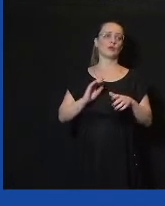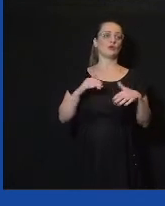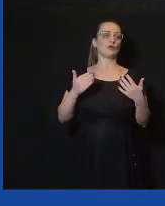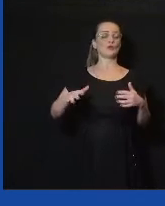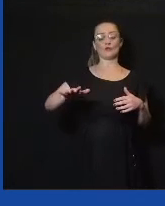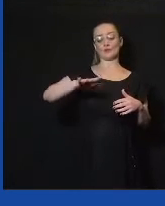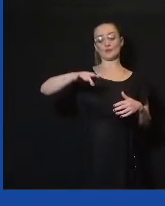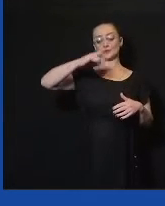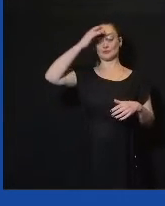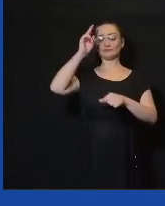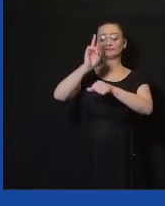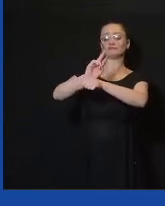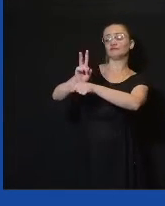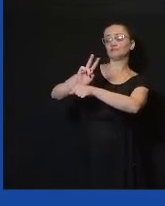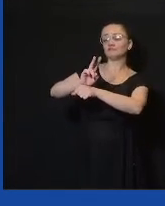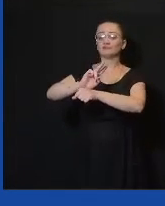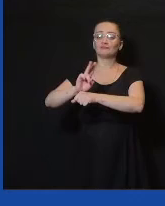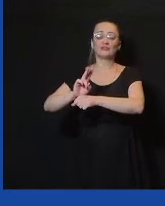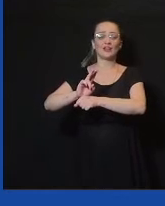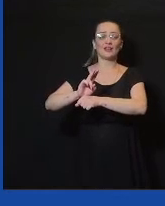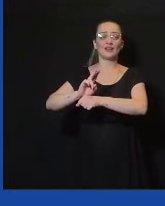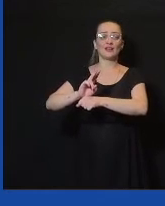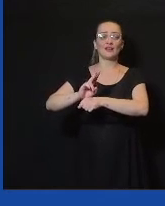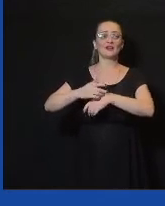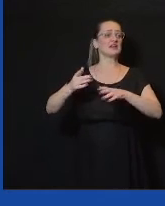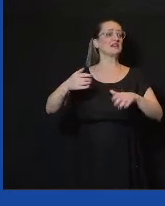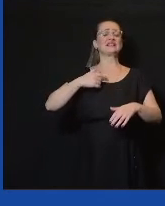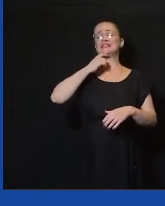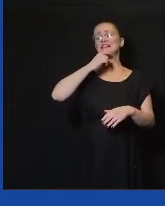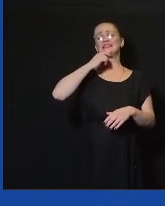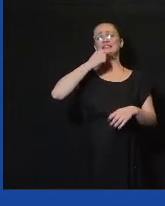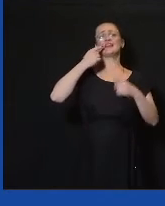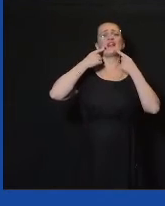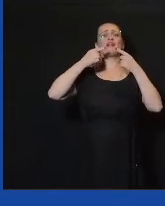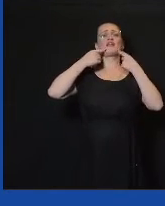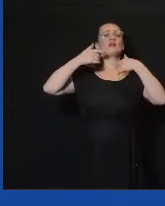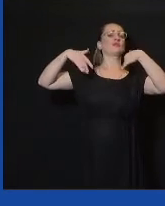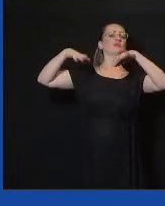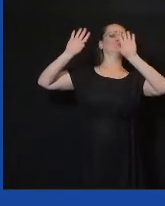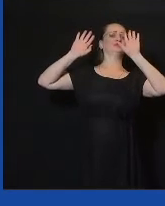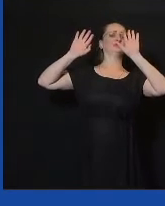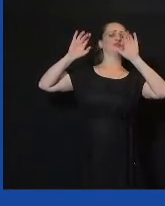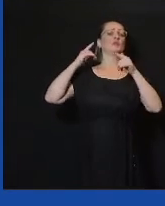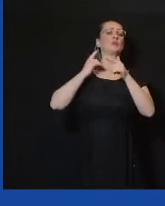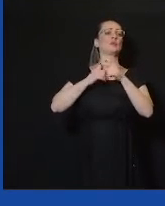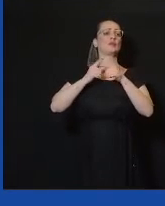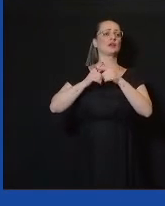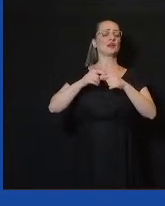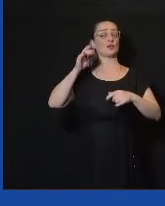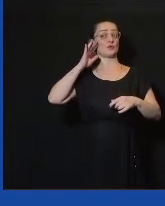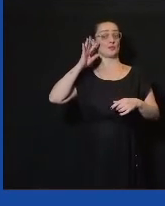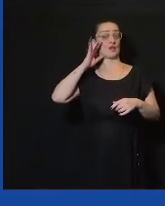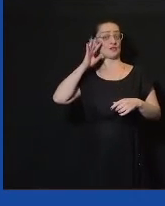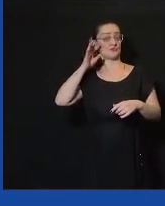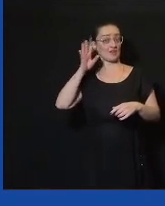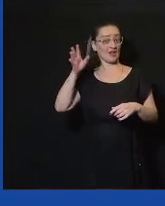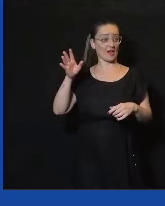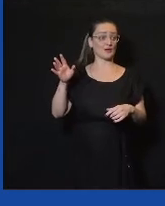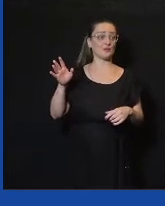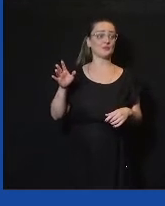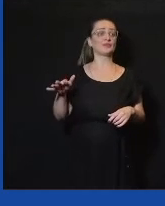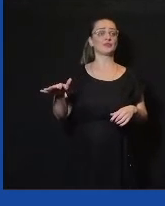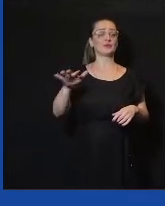que vai vigiar a empresa, ninguém estaria chiando, ninguém estaria gritando. Porque no imaginário